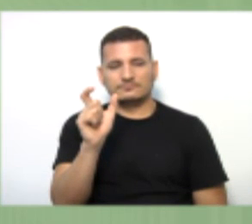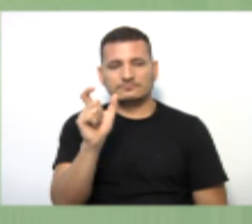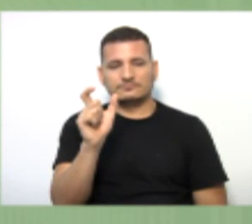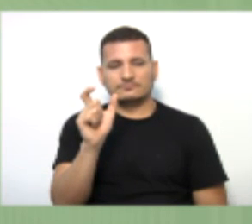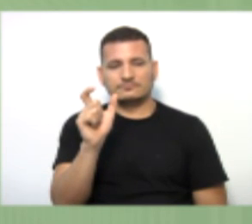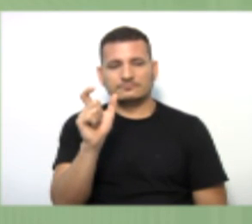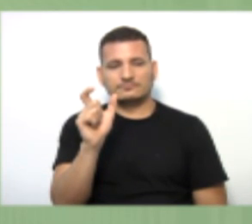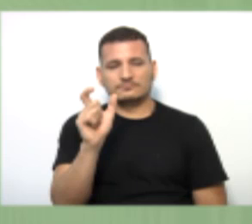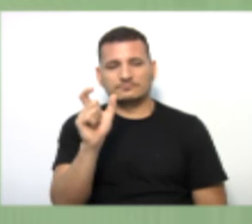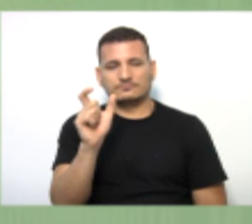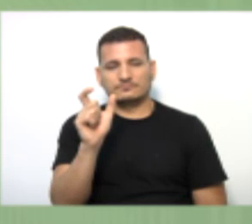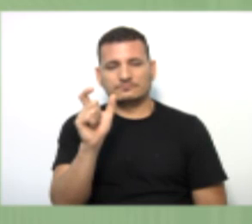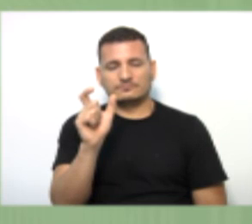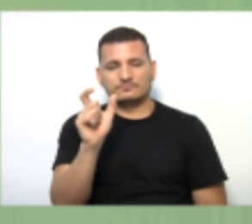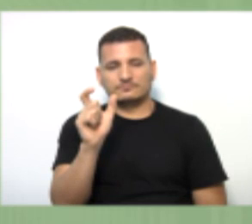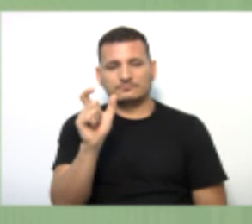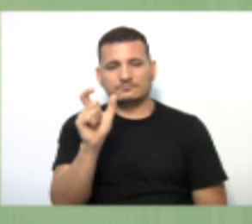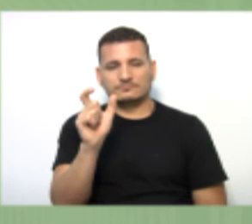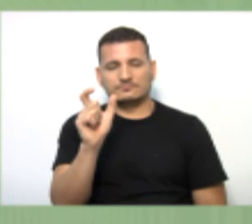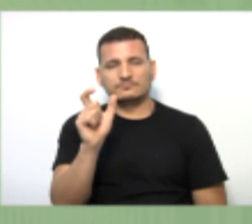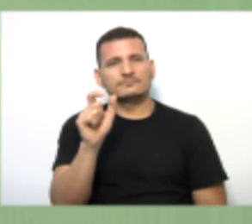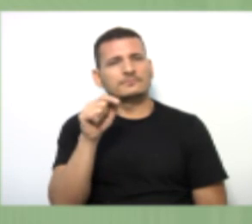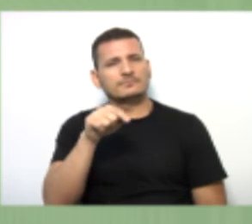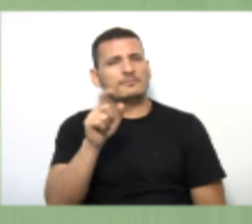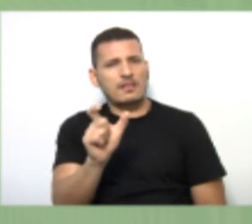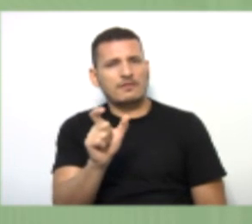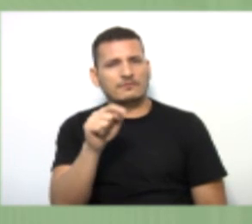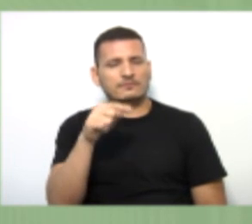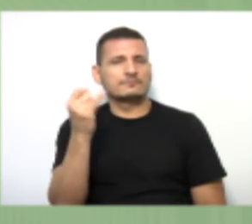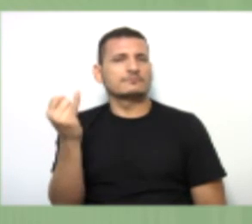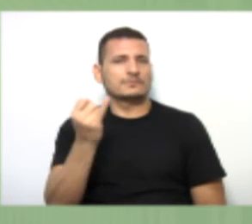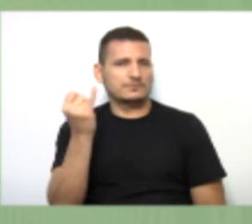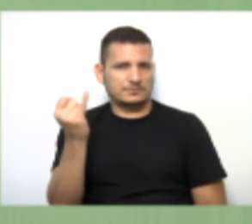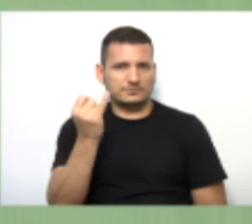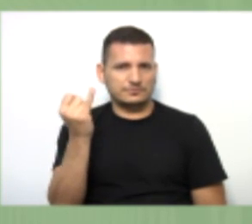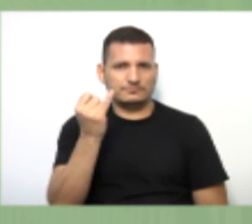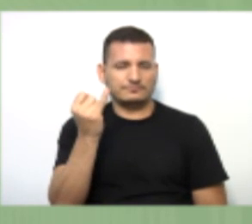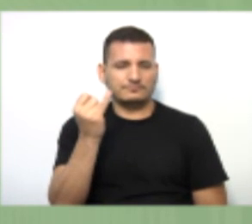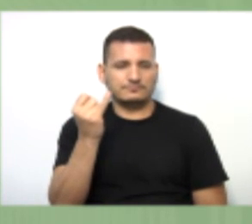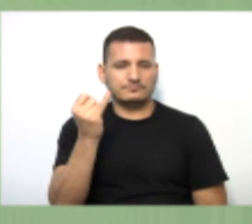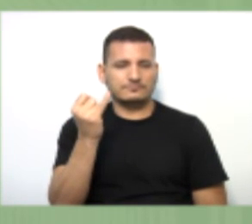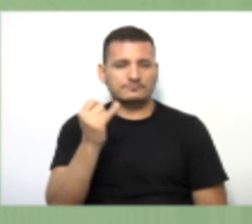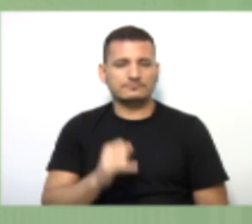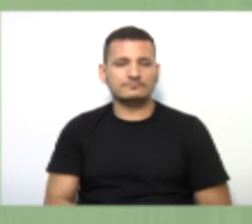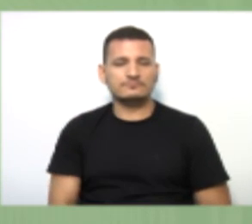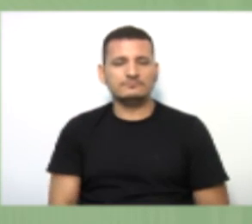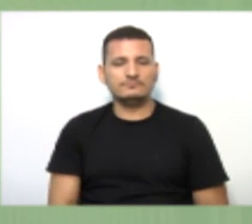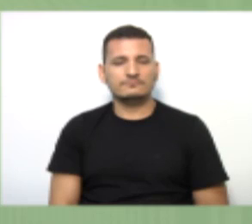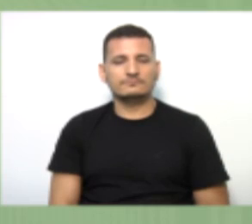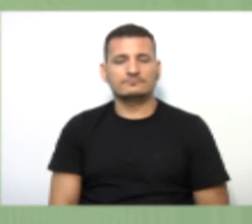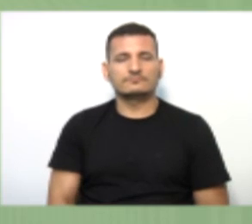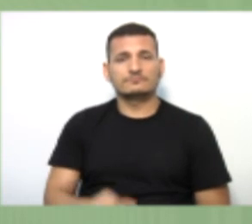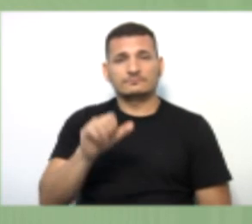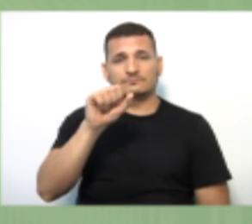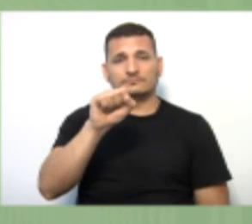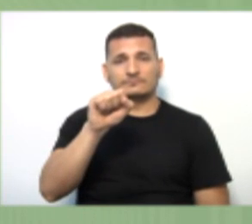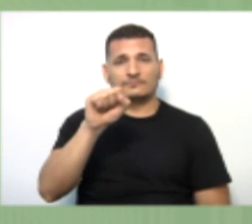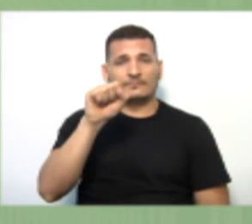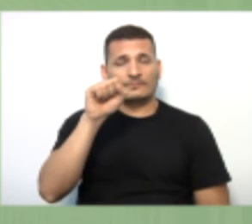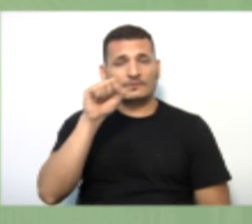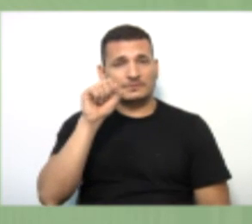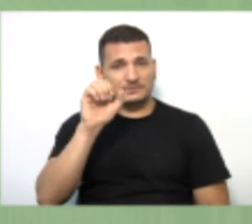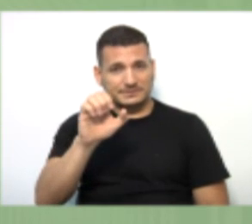gente? Se liga nessa palavrinha aqui agora. Ela é importante demais para que esse nosso algoritmo possa funcionar. Se o